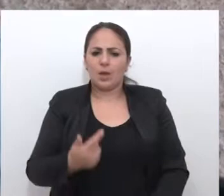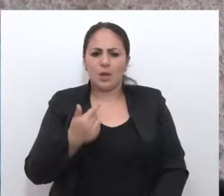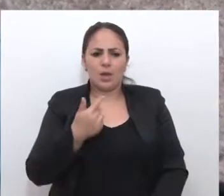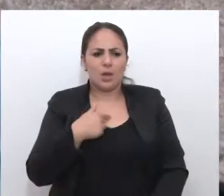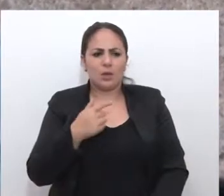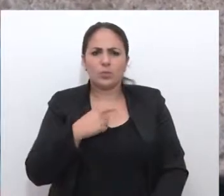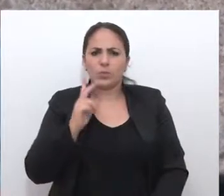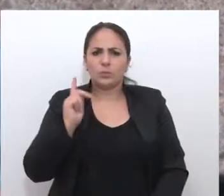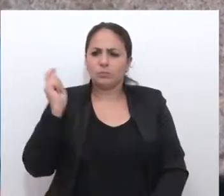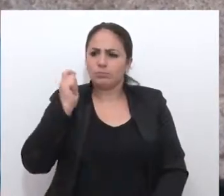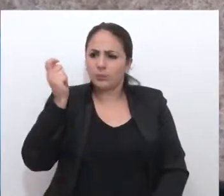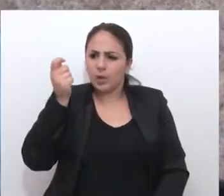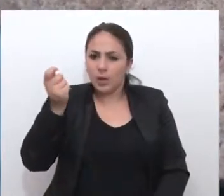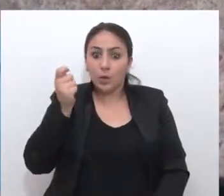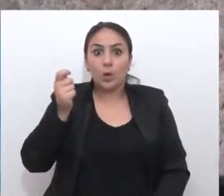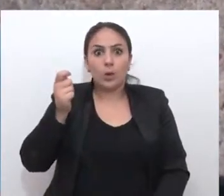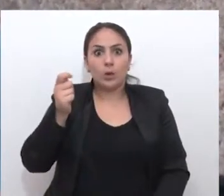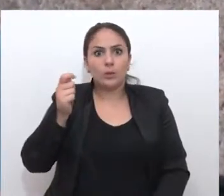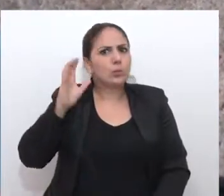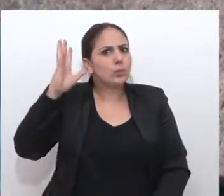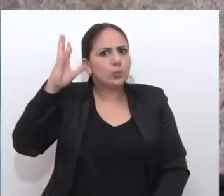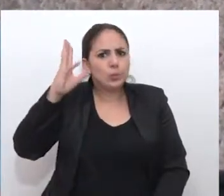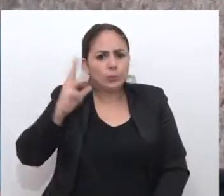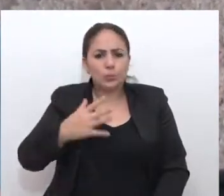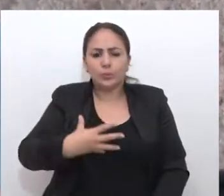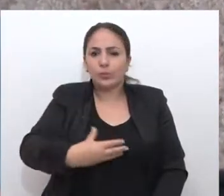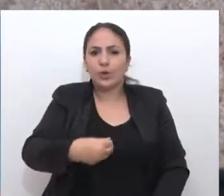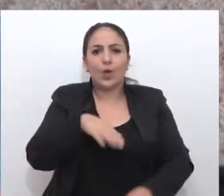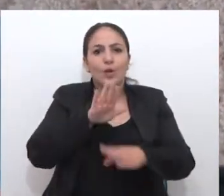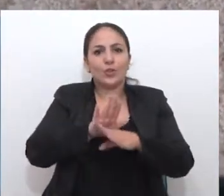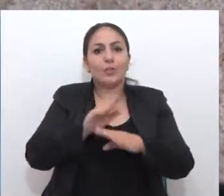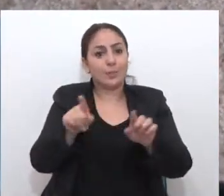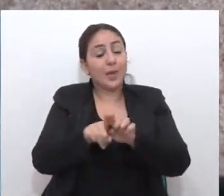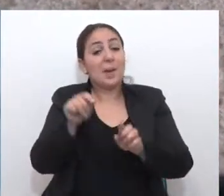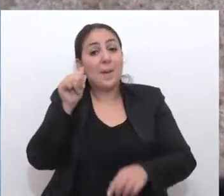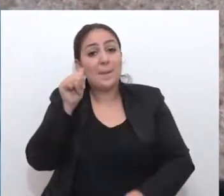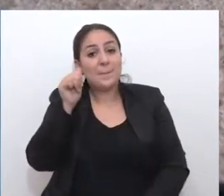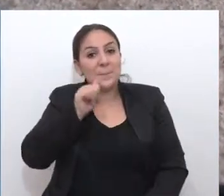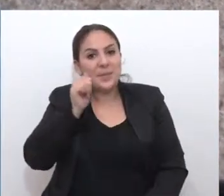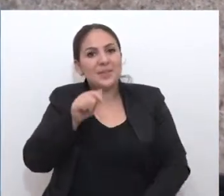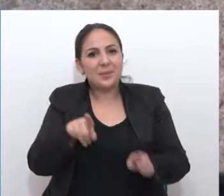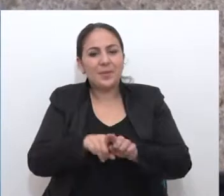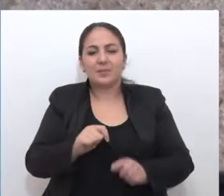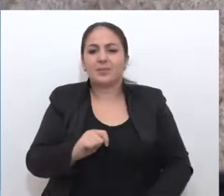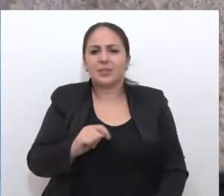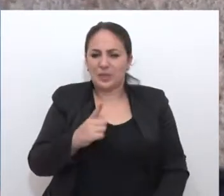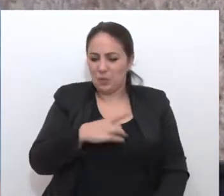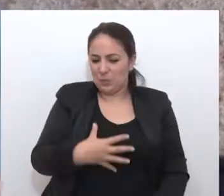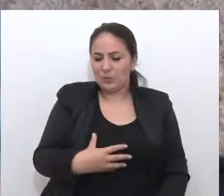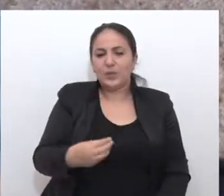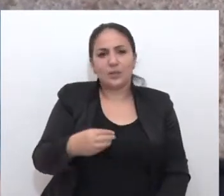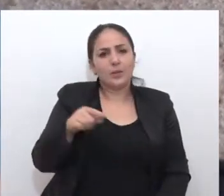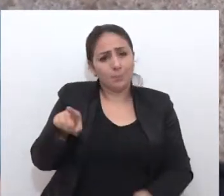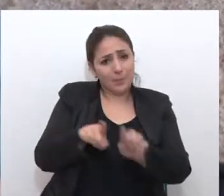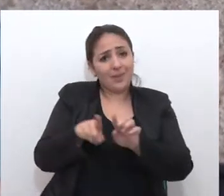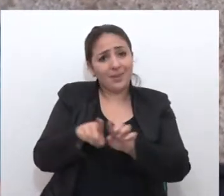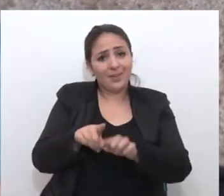Eu domava e tudo me ajudava, até as meninas. E o piá, aquele lá era um dos